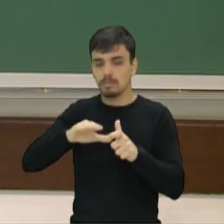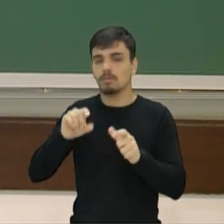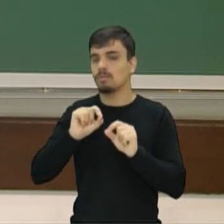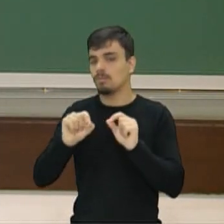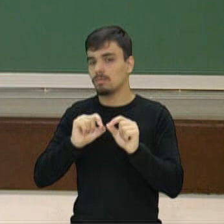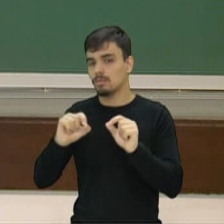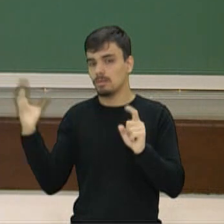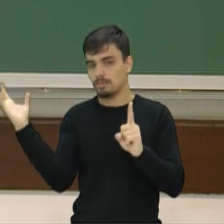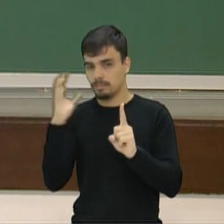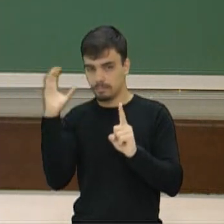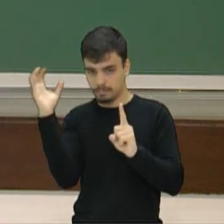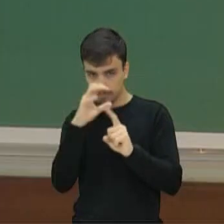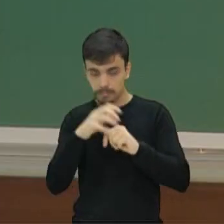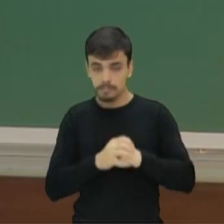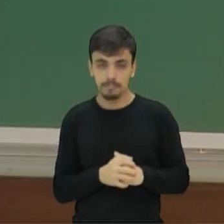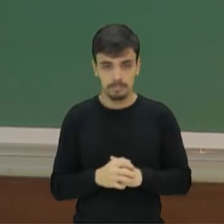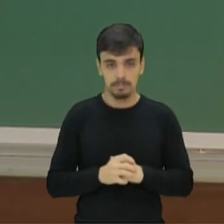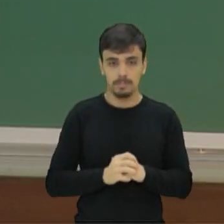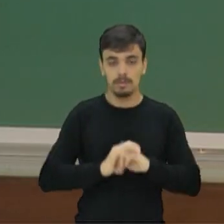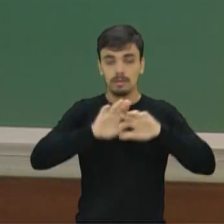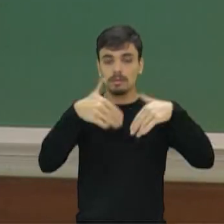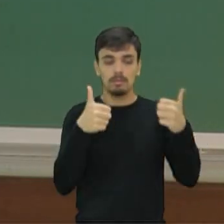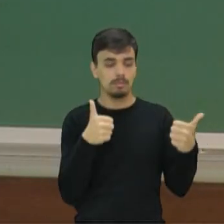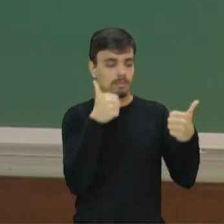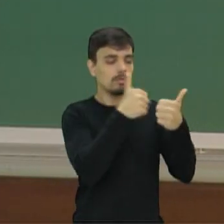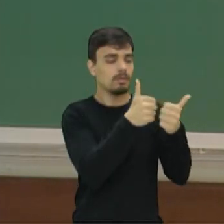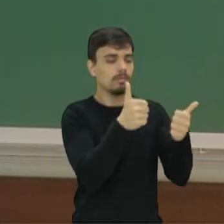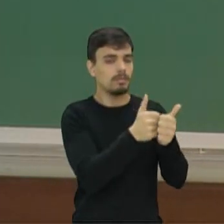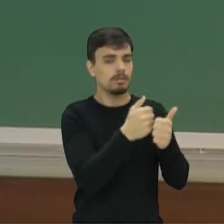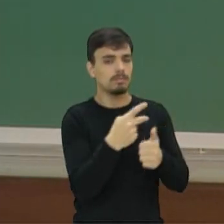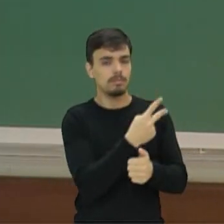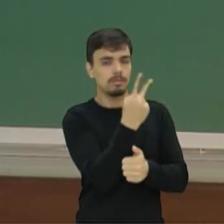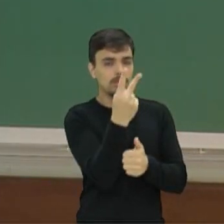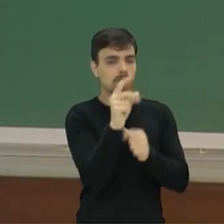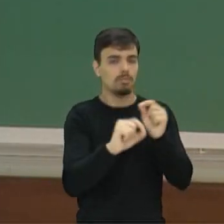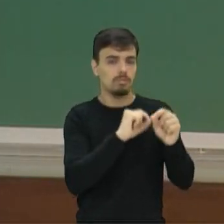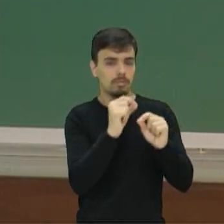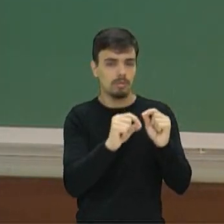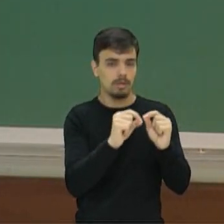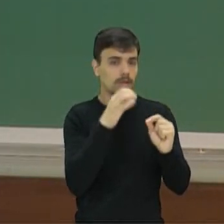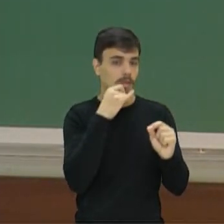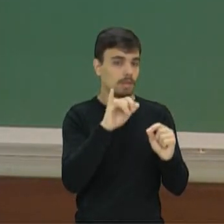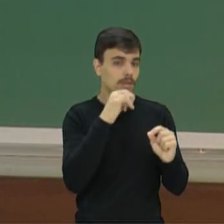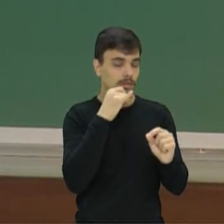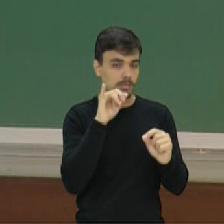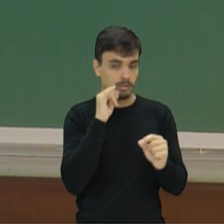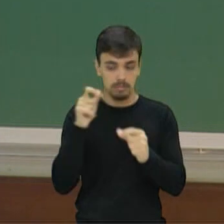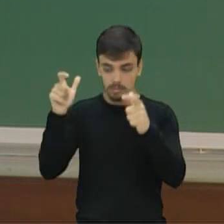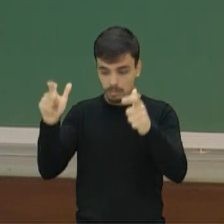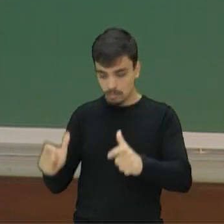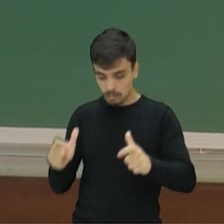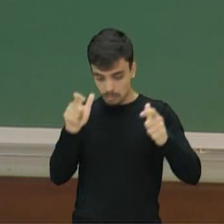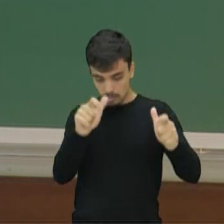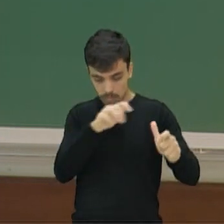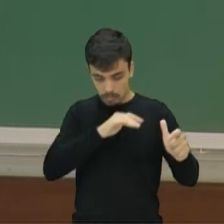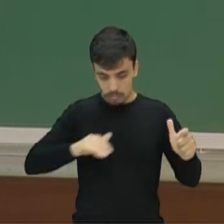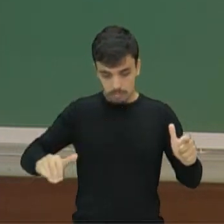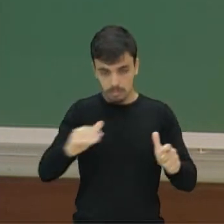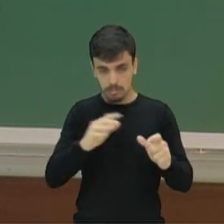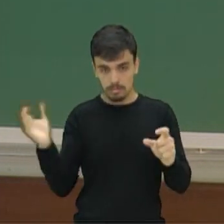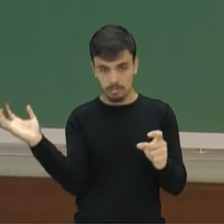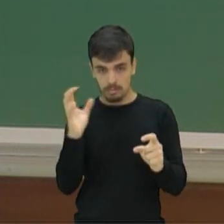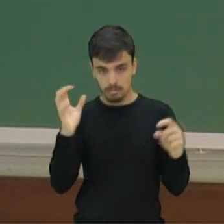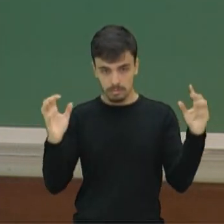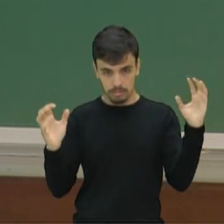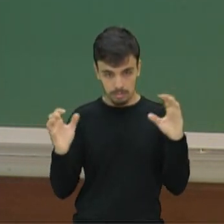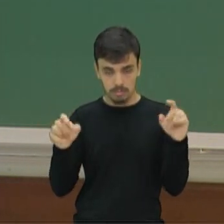região de influência. E aí, quando eu aproximo a segunda carga, pessoal, essas regiões de influência, cara, eu tenho campo